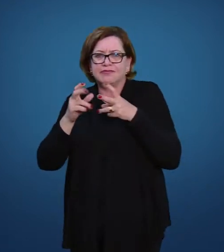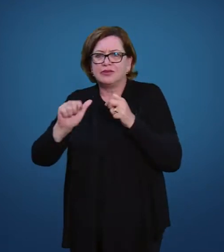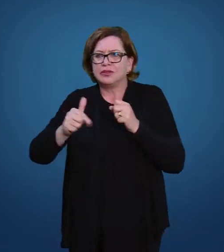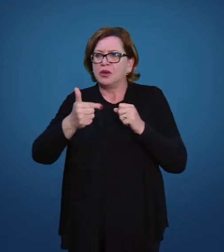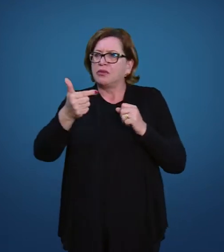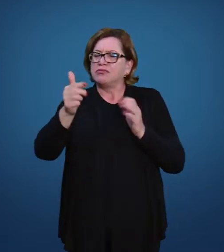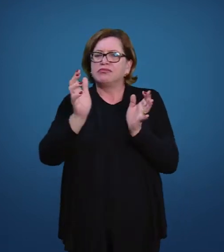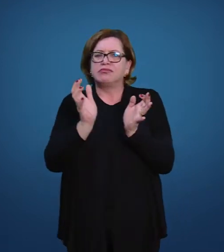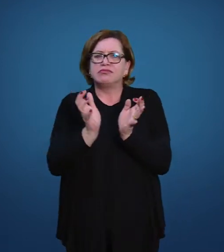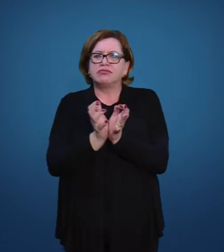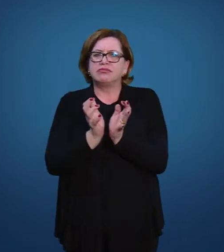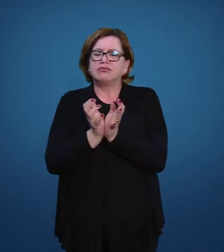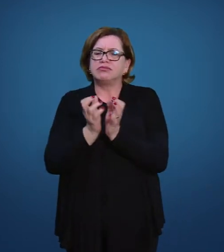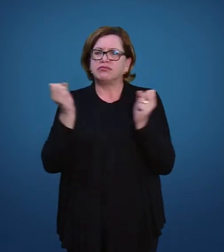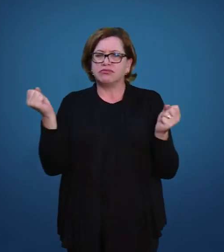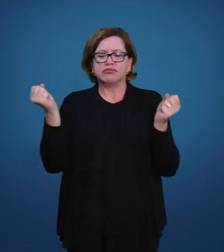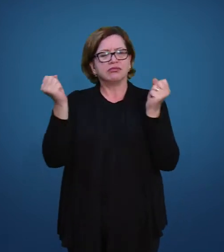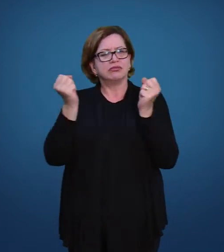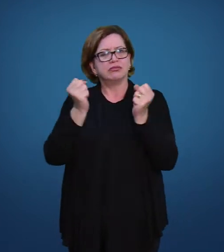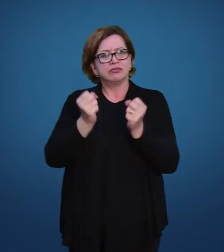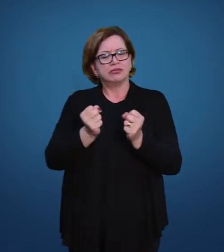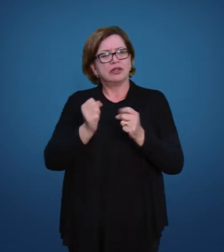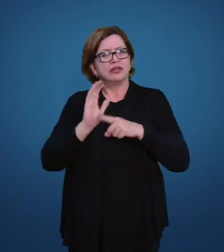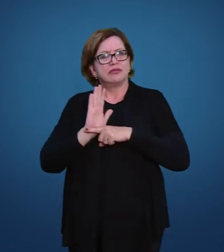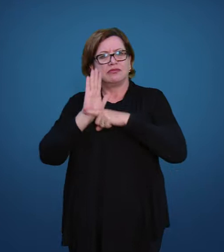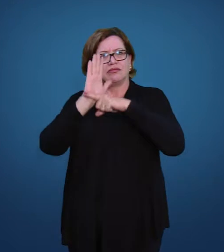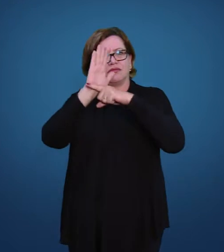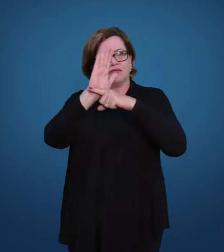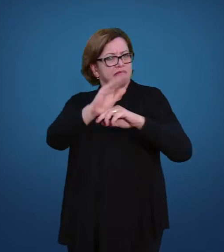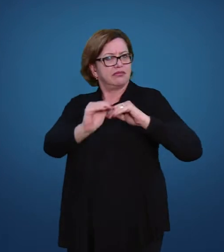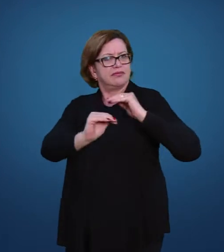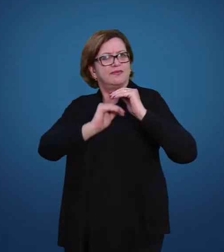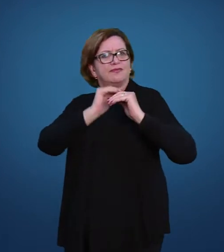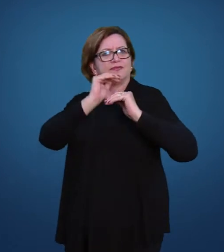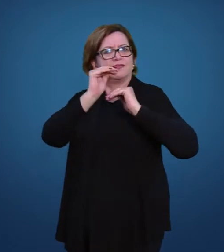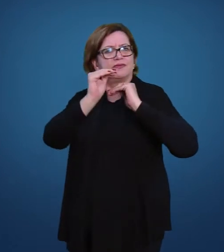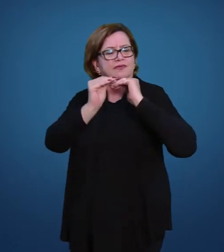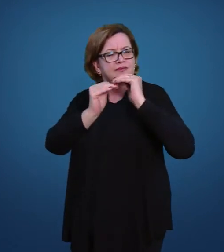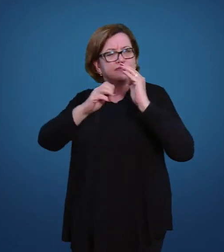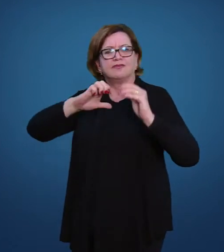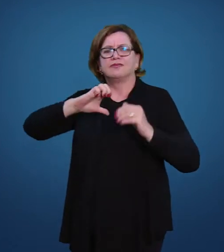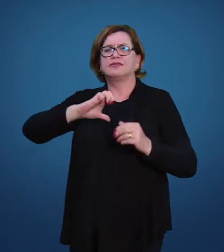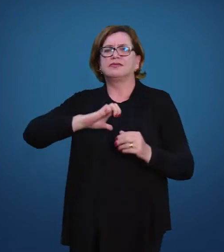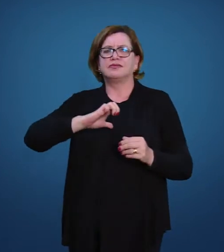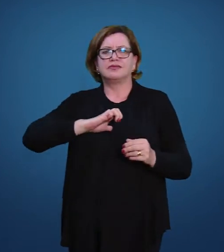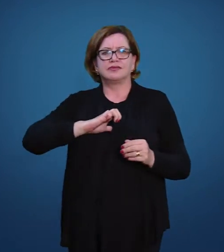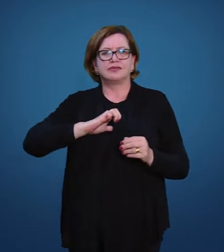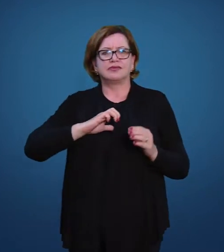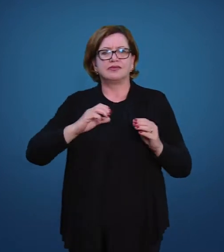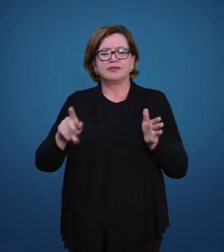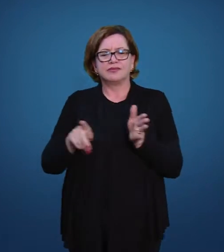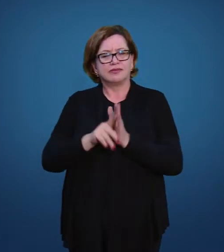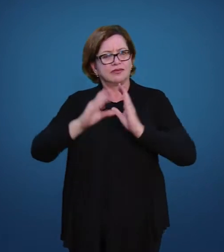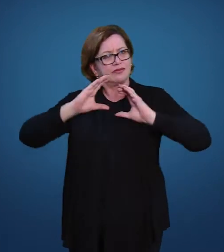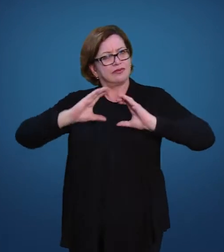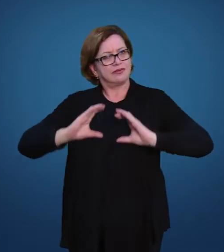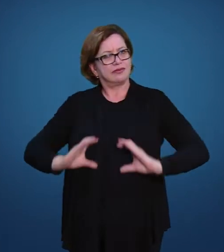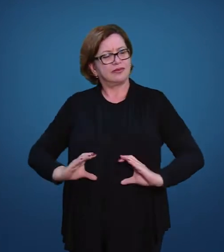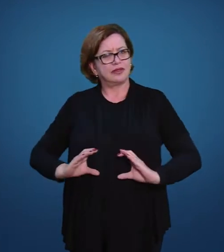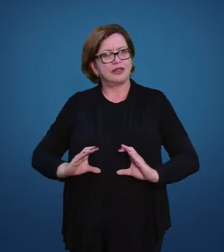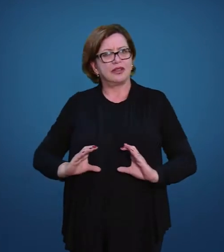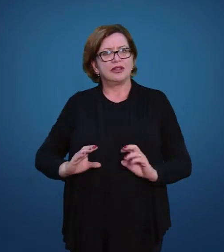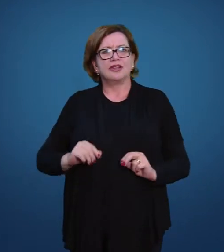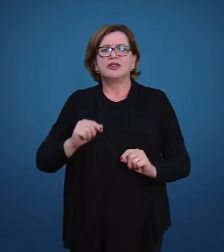outra que possa ajudar a desenvolver as posturas éticas nos cidadãos que